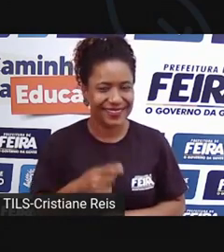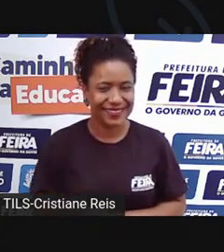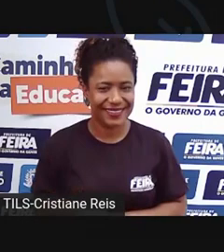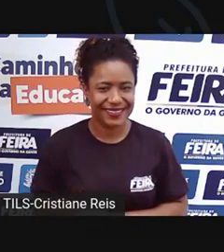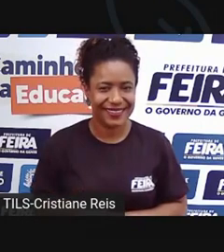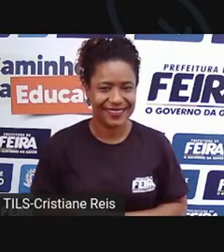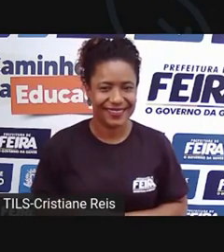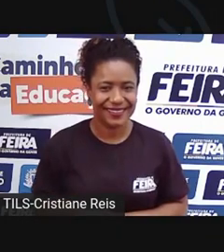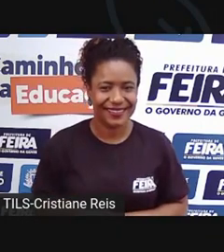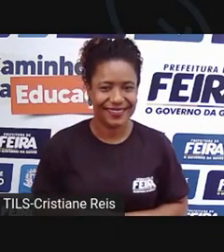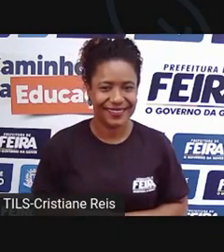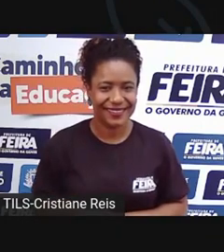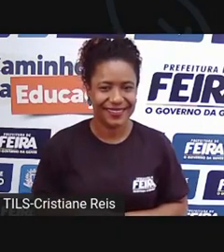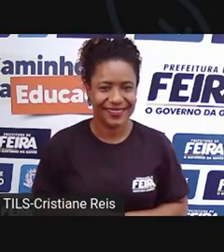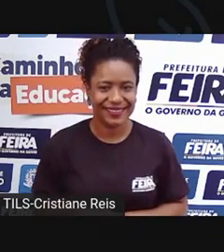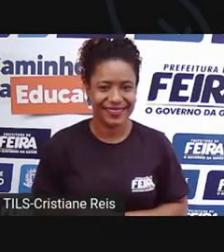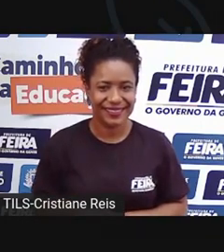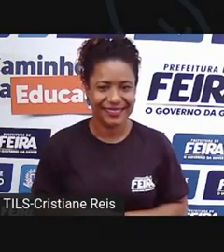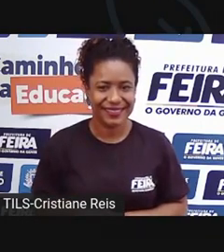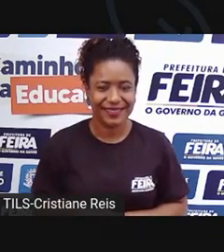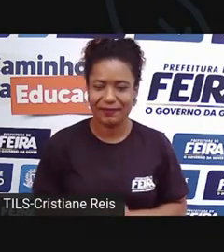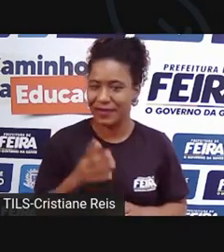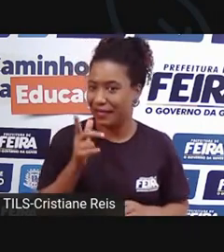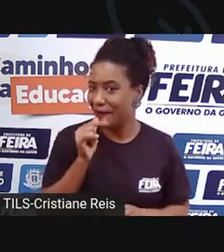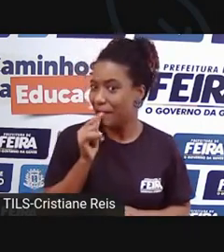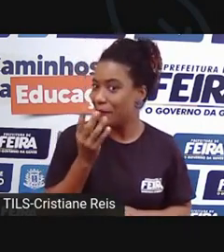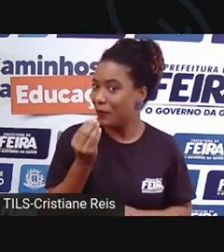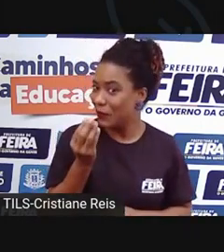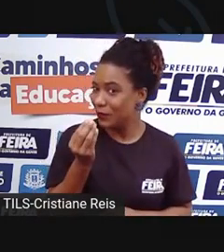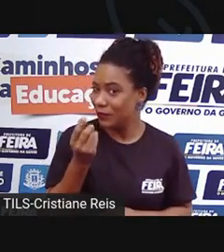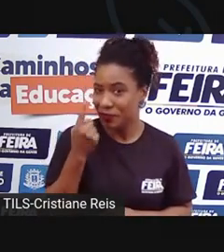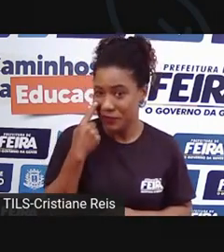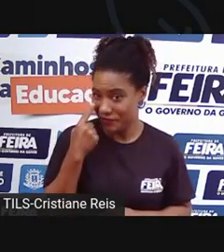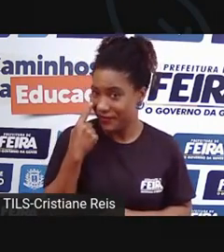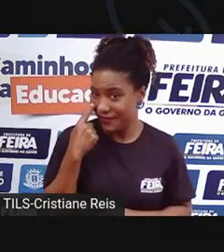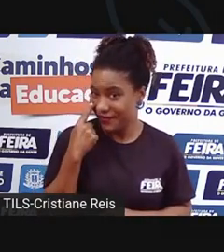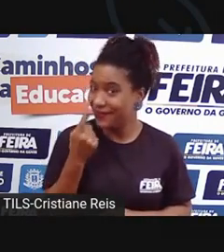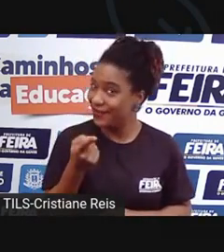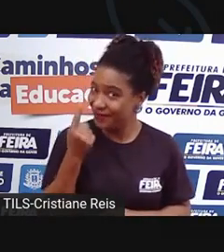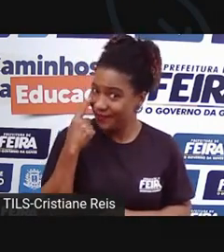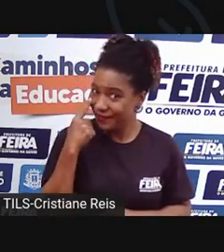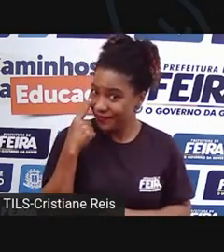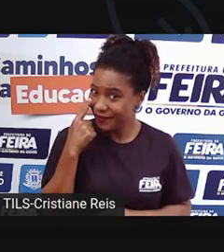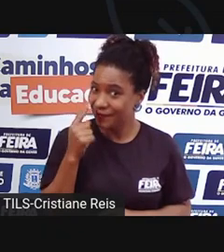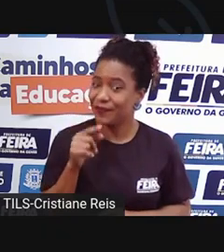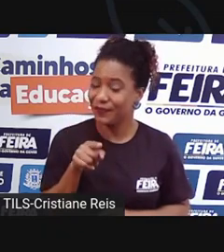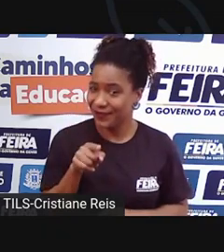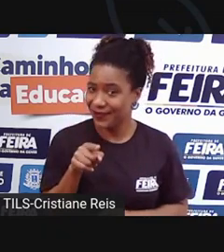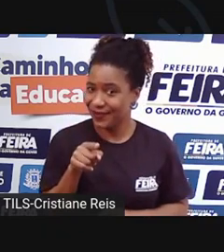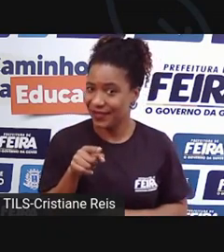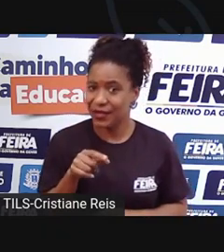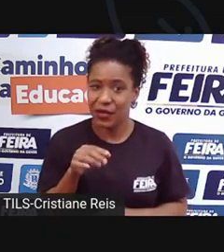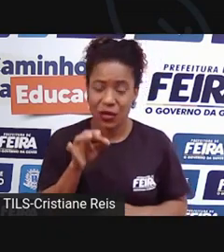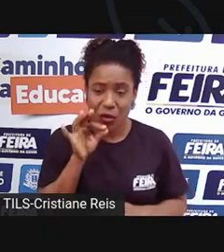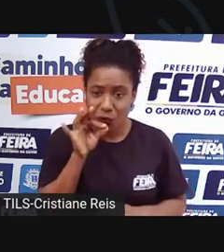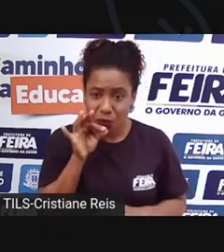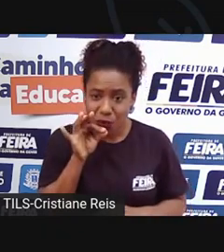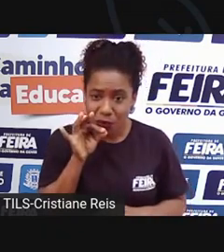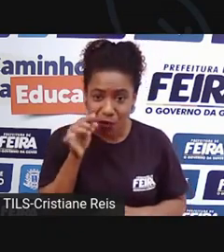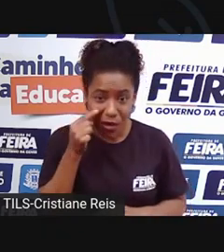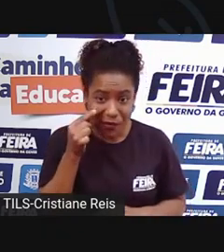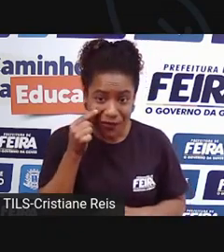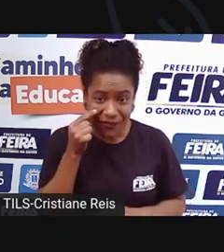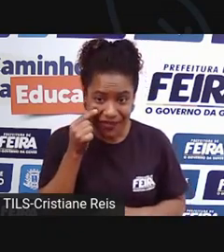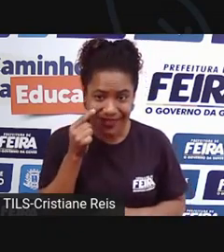E eu acho que eu derramei um tanto muito, mas vamos tentar agora com o canudo, tá? Vou puxar aqui para vocês poderem